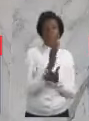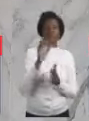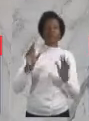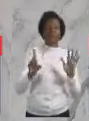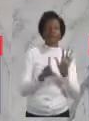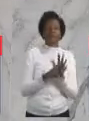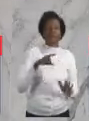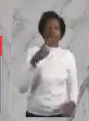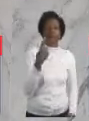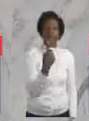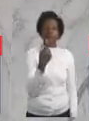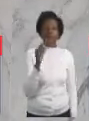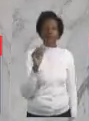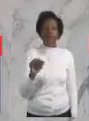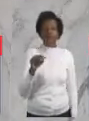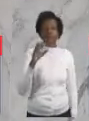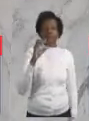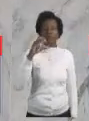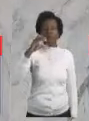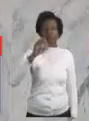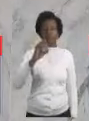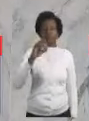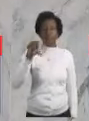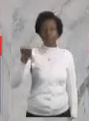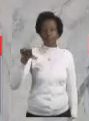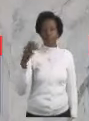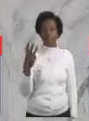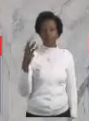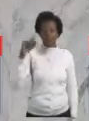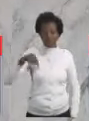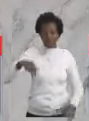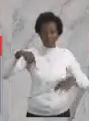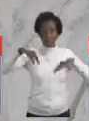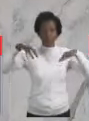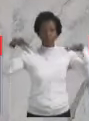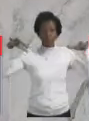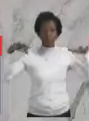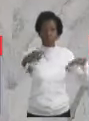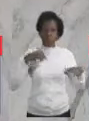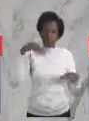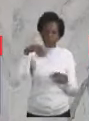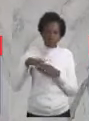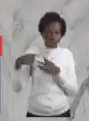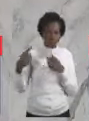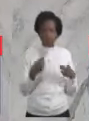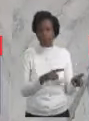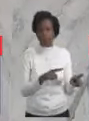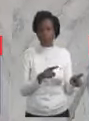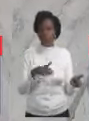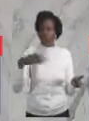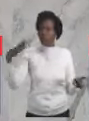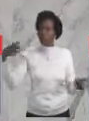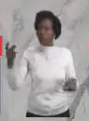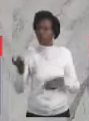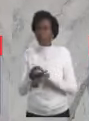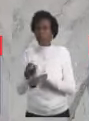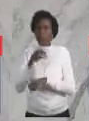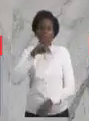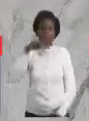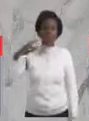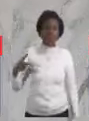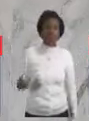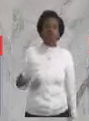Lei 1093g no plenário Eu votei contra nós depois recorremos à justiça Ministério